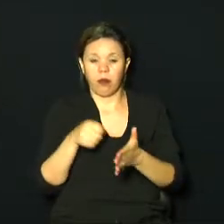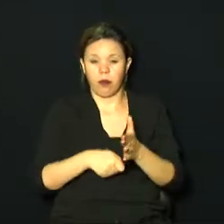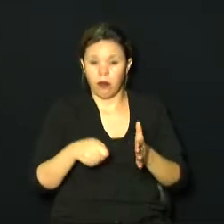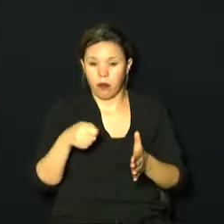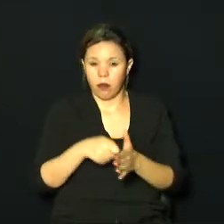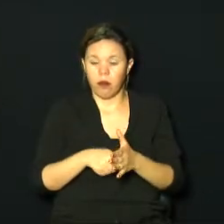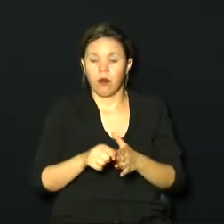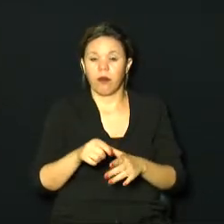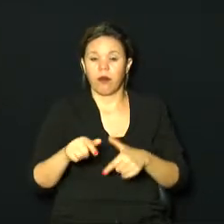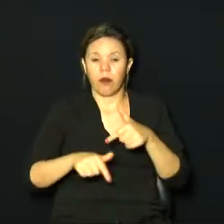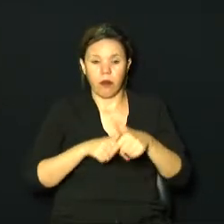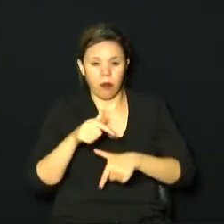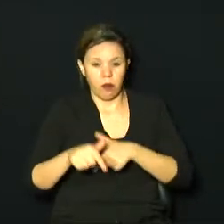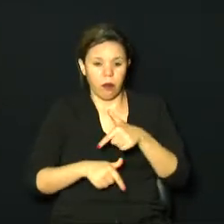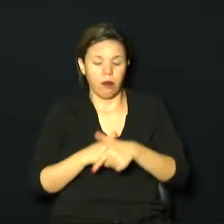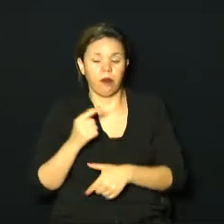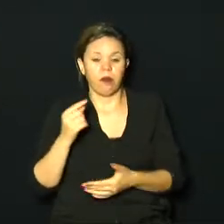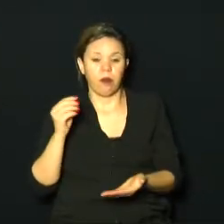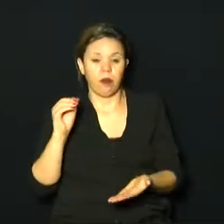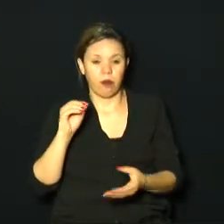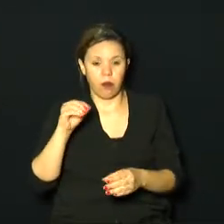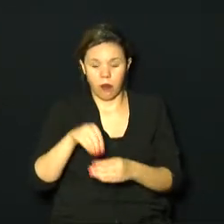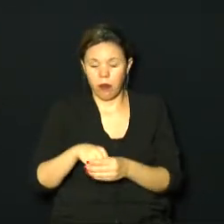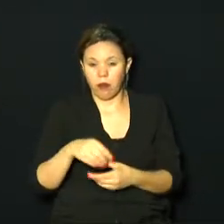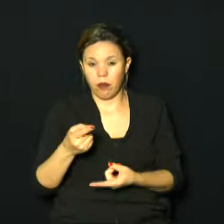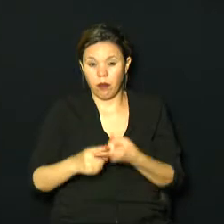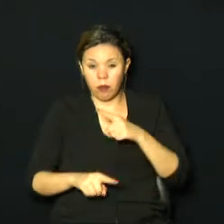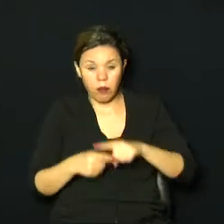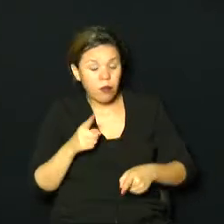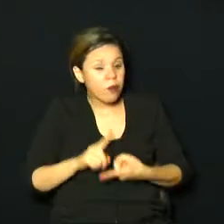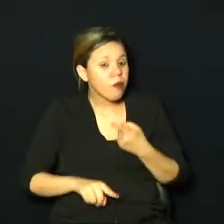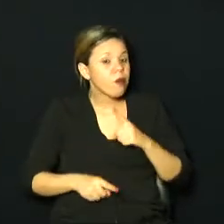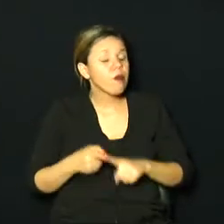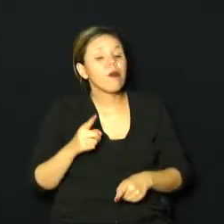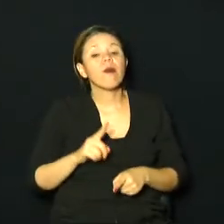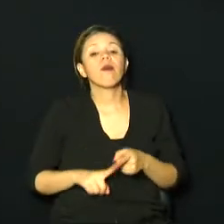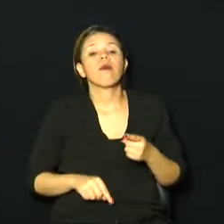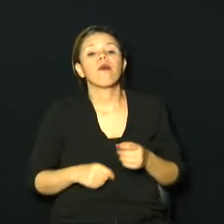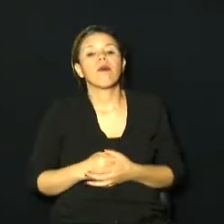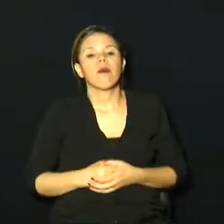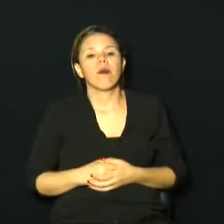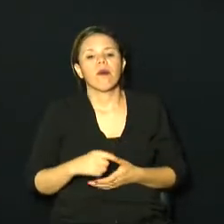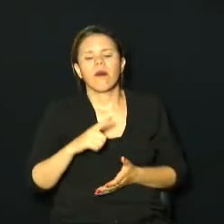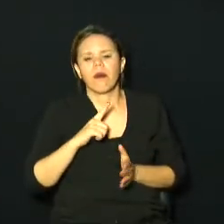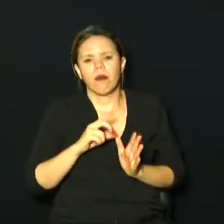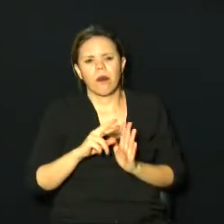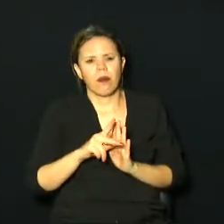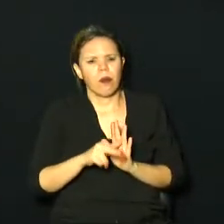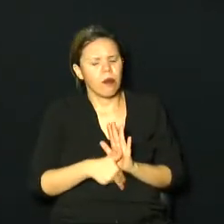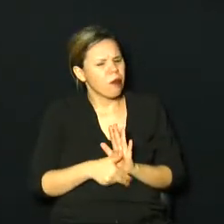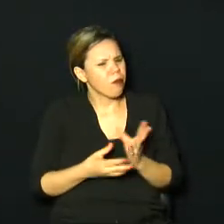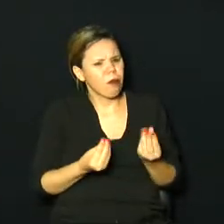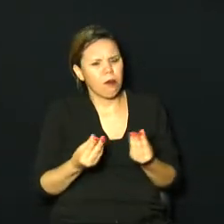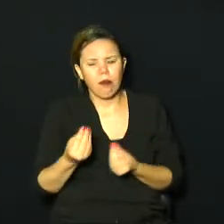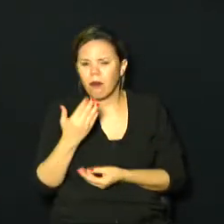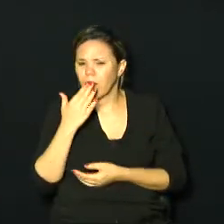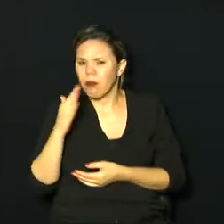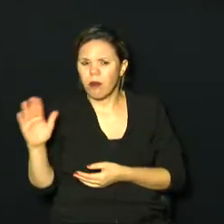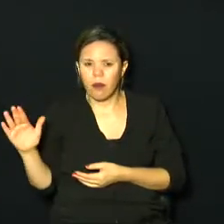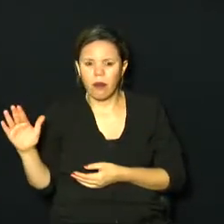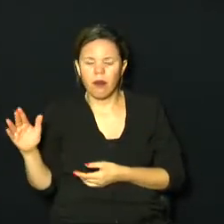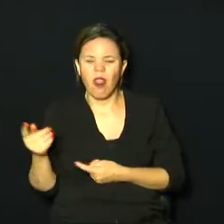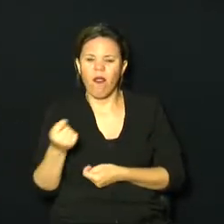articulando dentro de um acordo, né? Um acordo o qual teve várias promessas, até mesmo